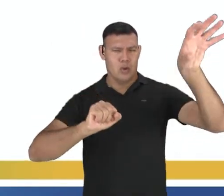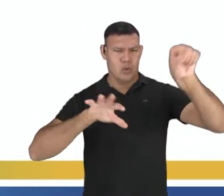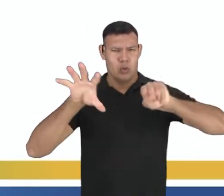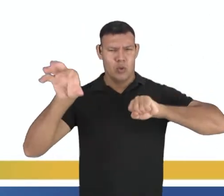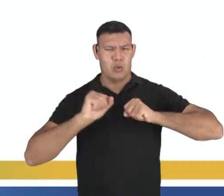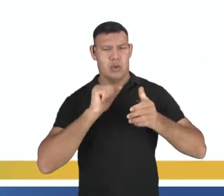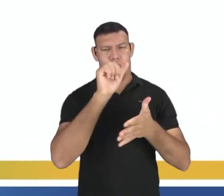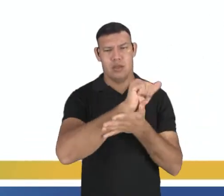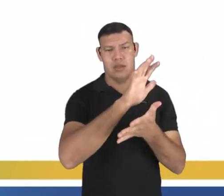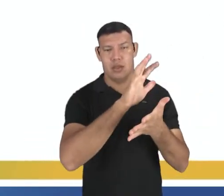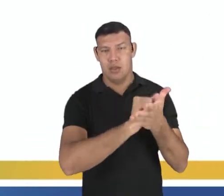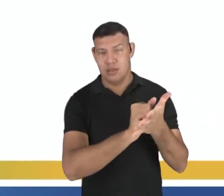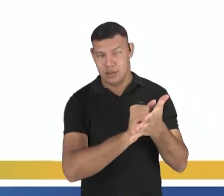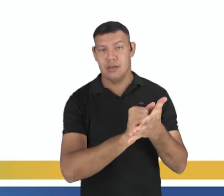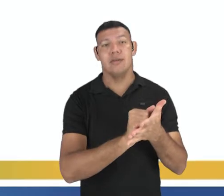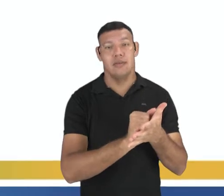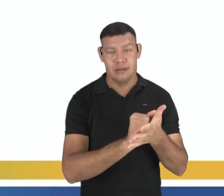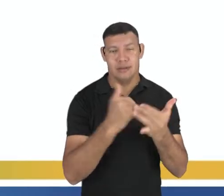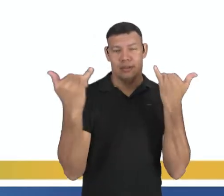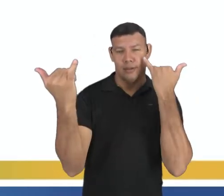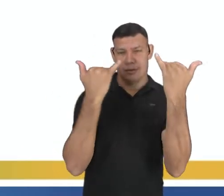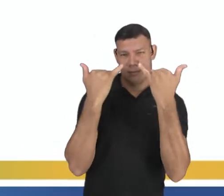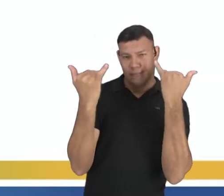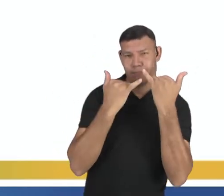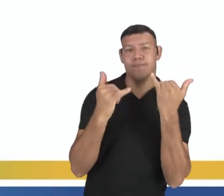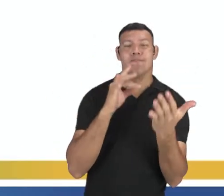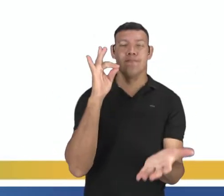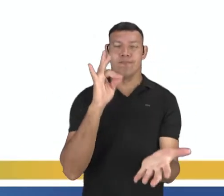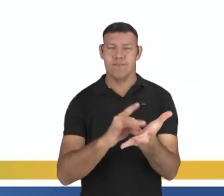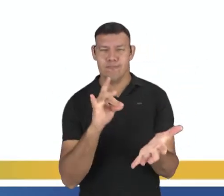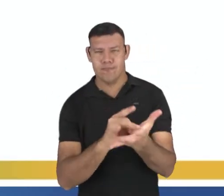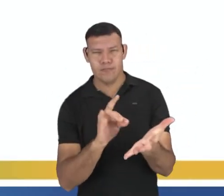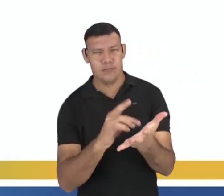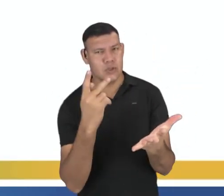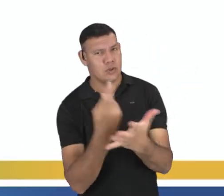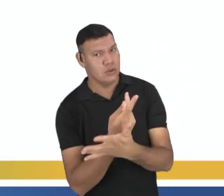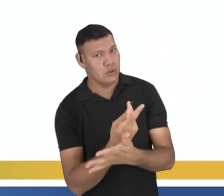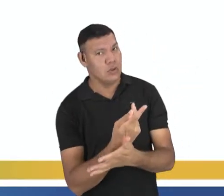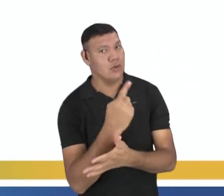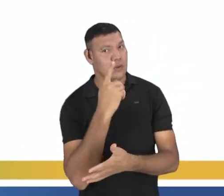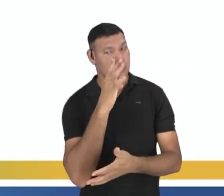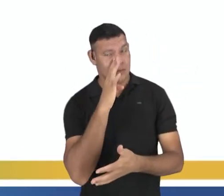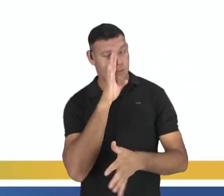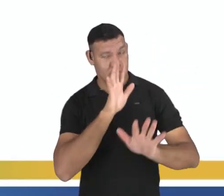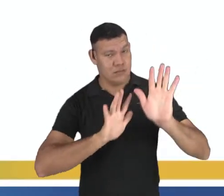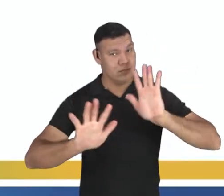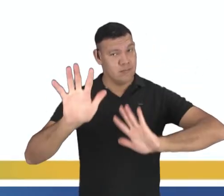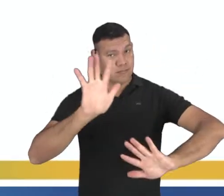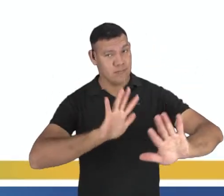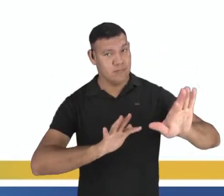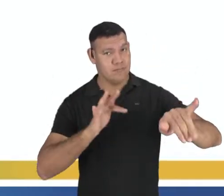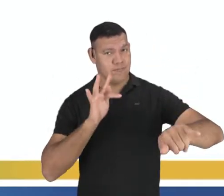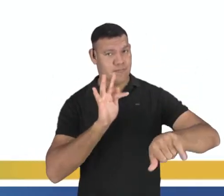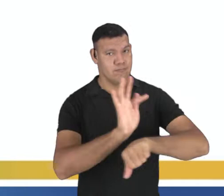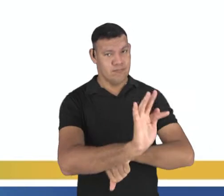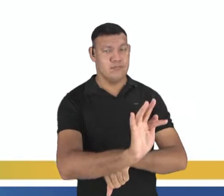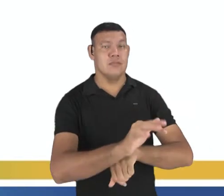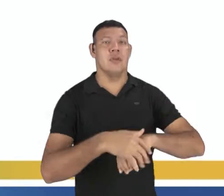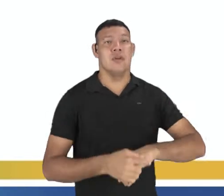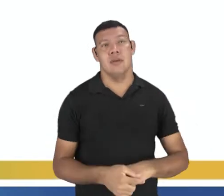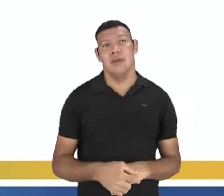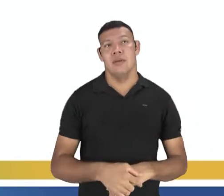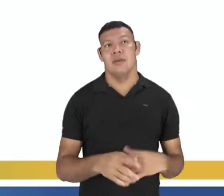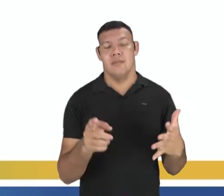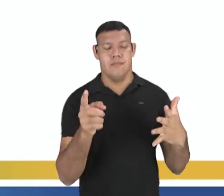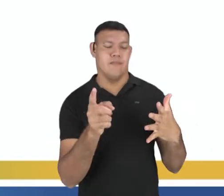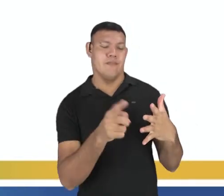os dados e a verificação da veracidade dos fatos. Cuidado com as fake news. Terceiro, redação,